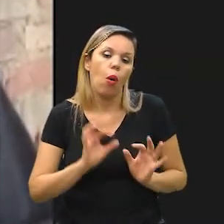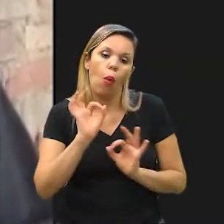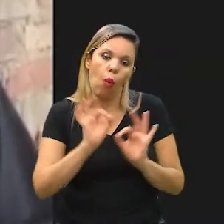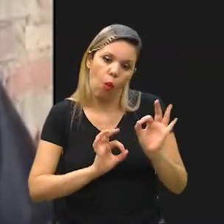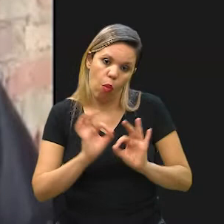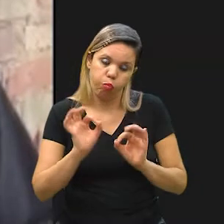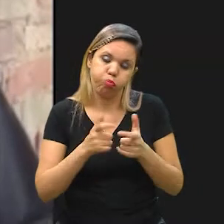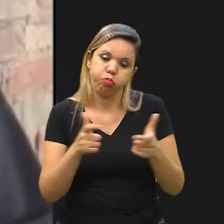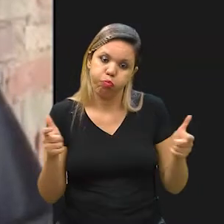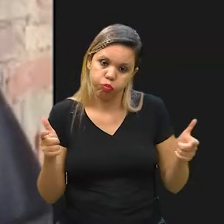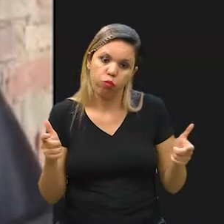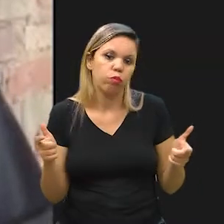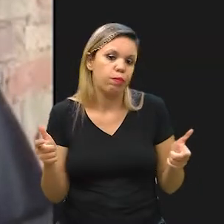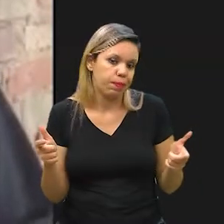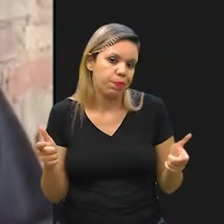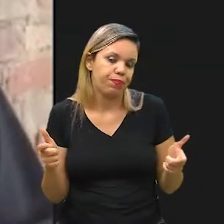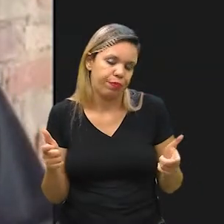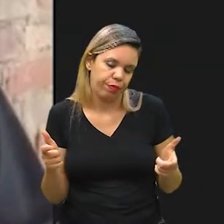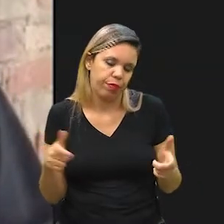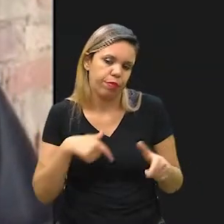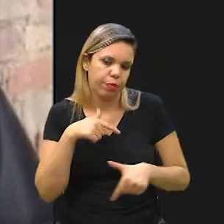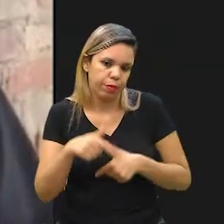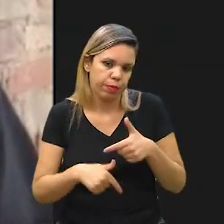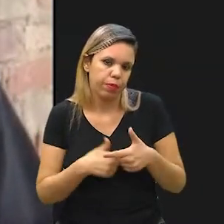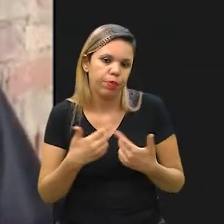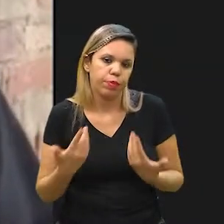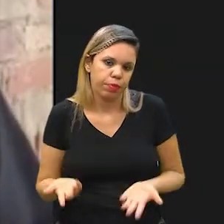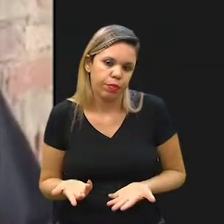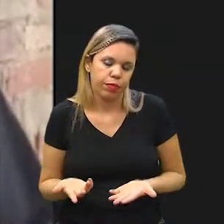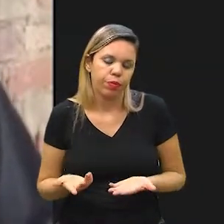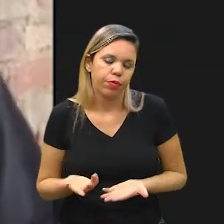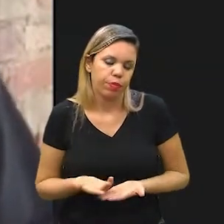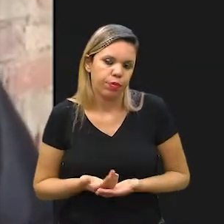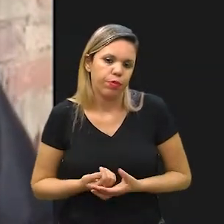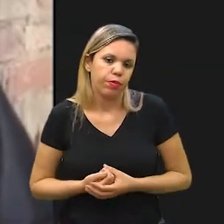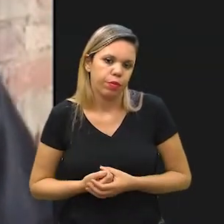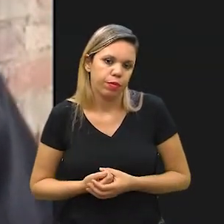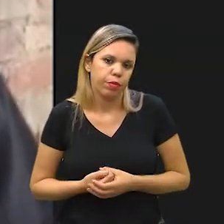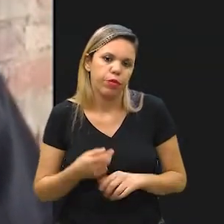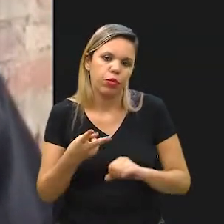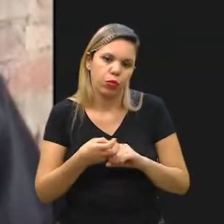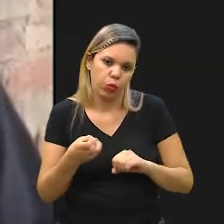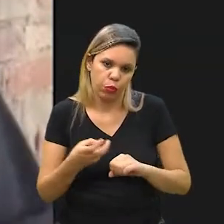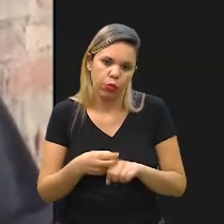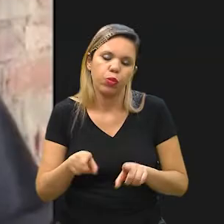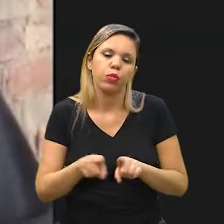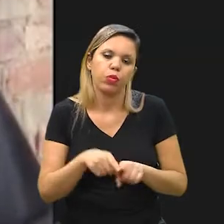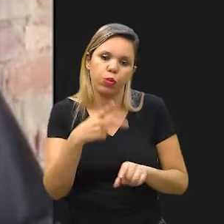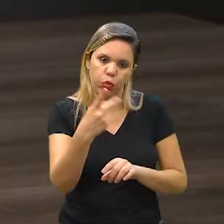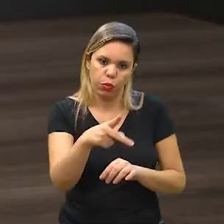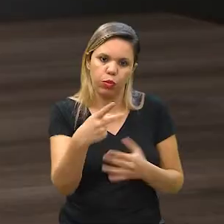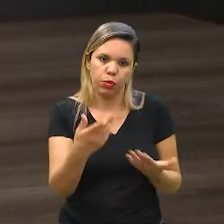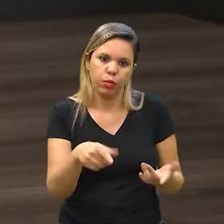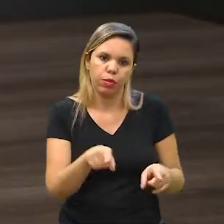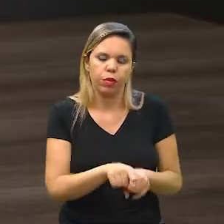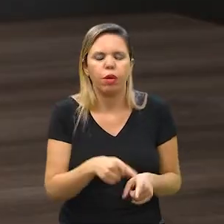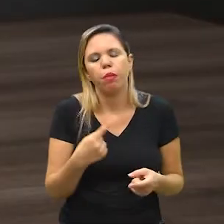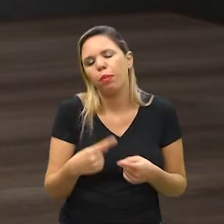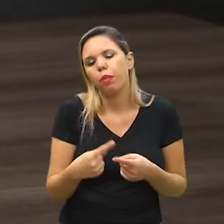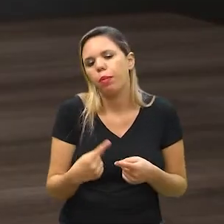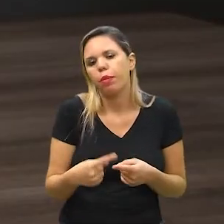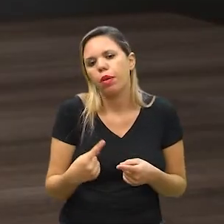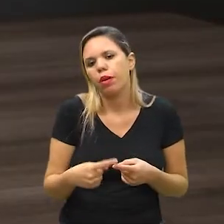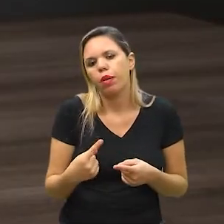muito grande para trabalhar com isso, né? Tanto da parte dos aplicativos quanto a sua também. Até